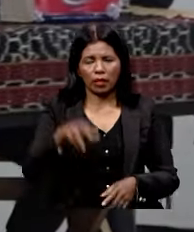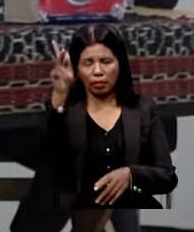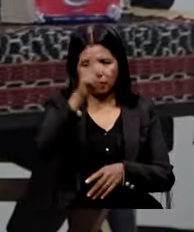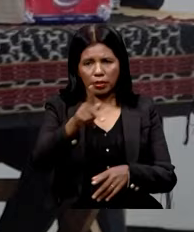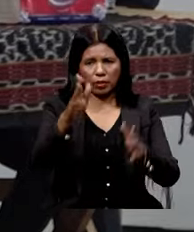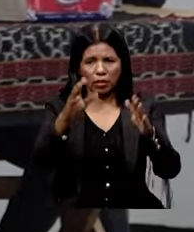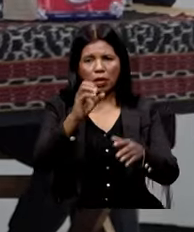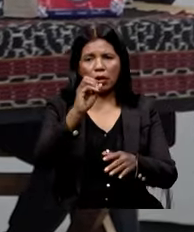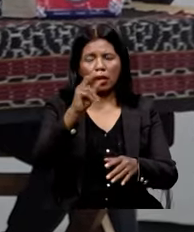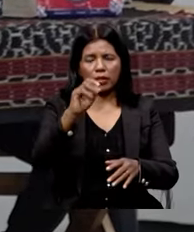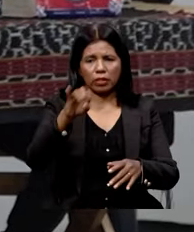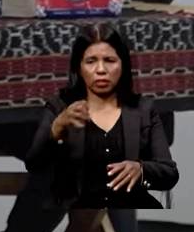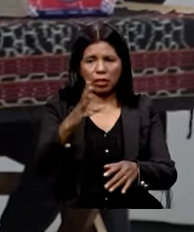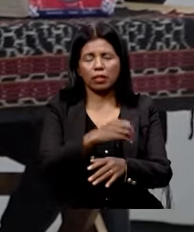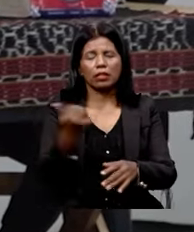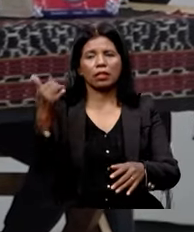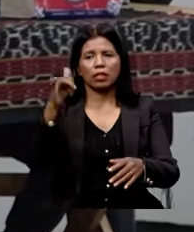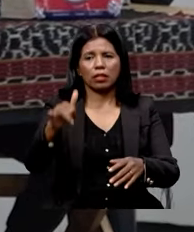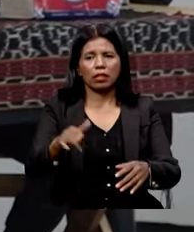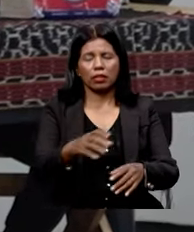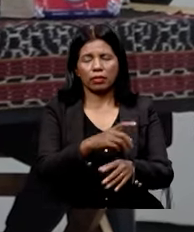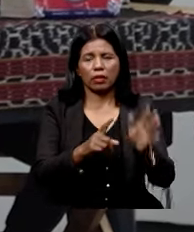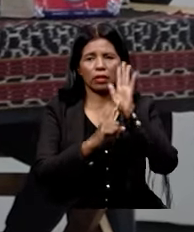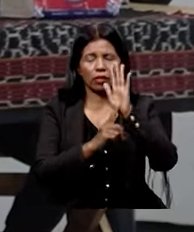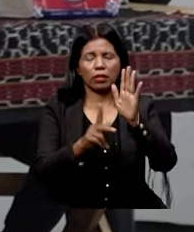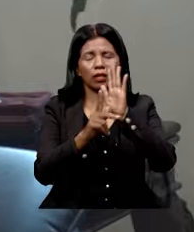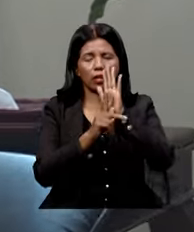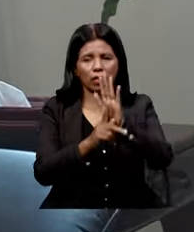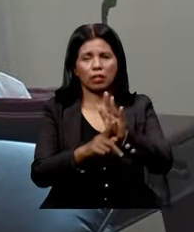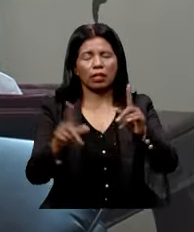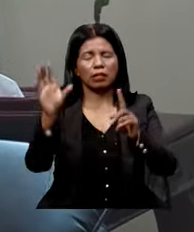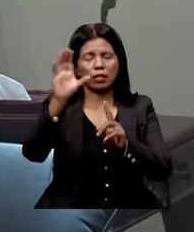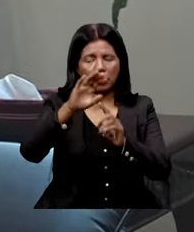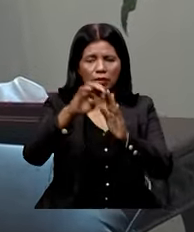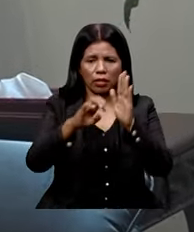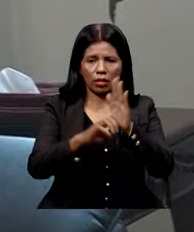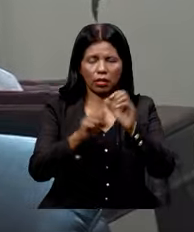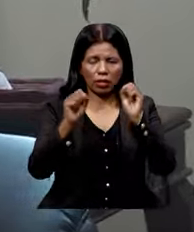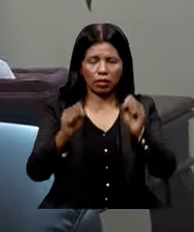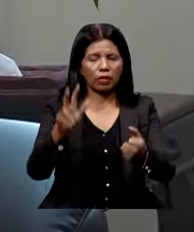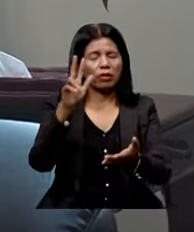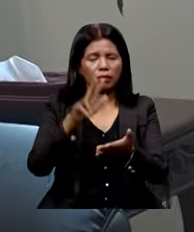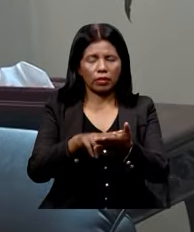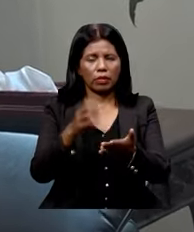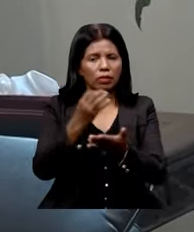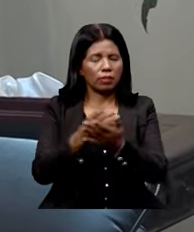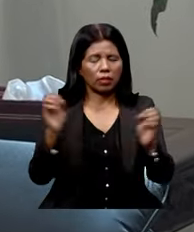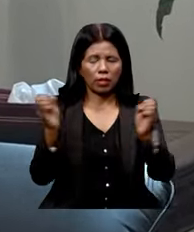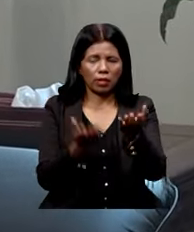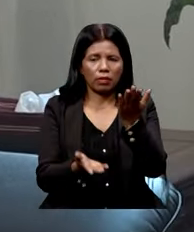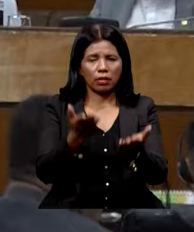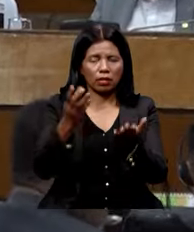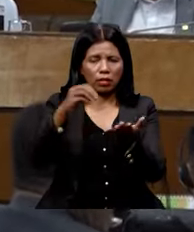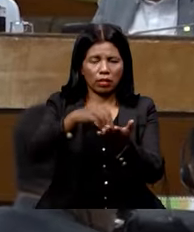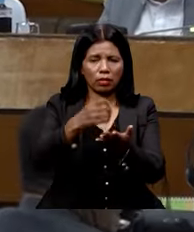ou Angela Ramoto Cateten, siramos ou foi na tua carta pedido para ser fechado a tu veto orçamento, né? Também lá é balanço e